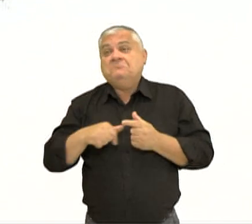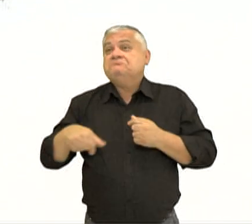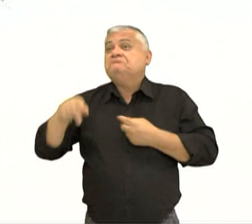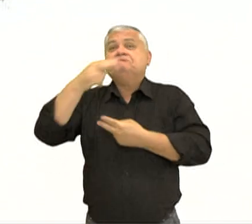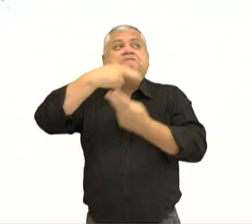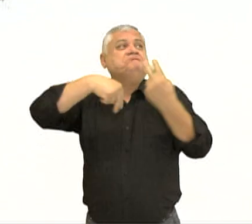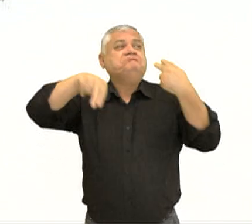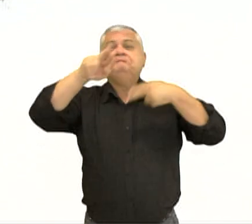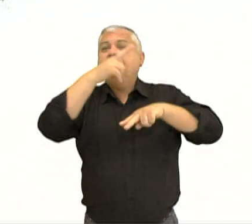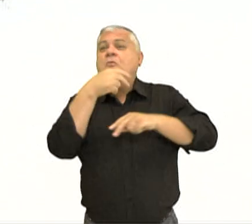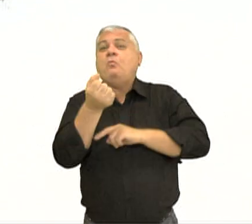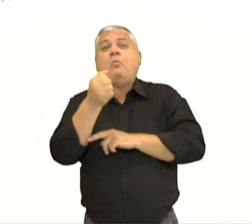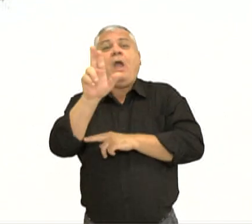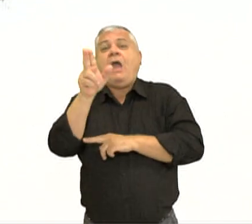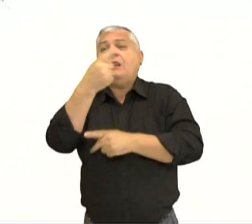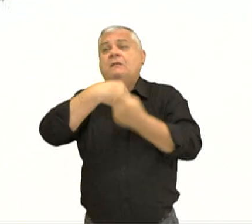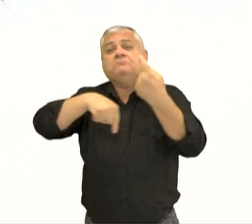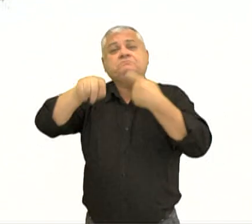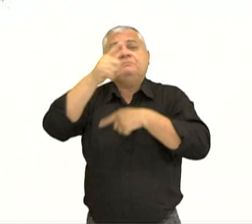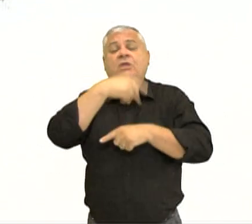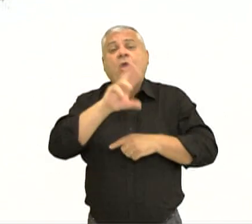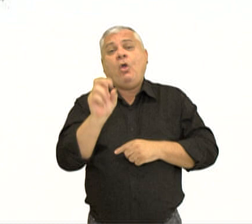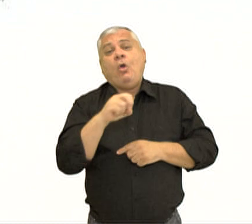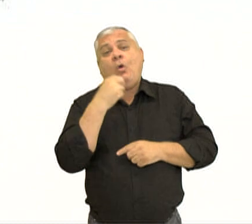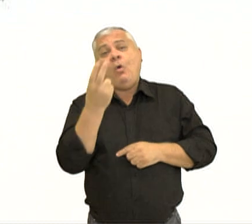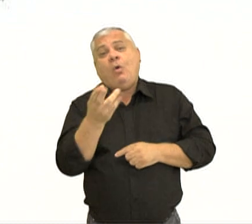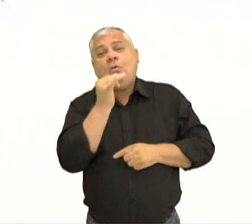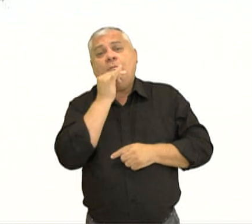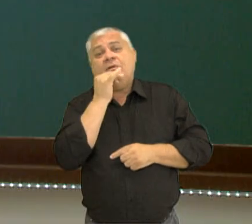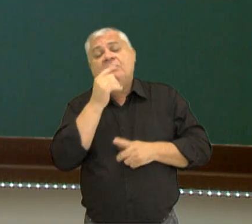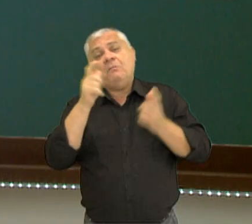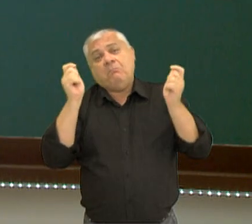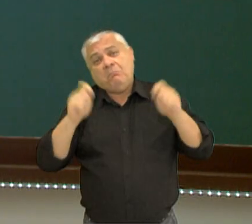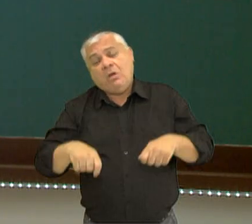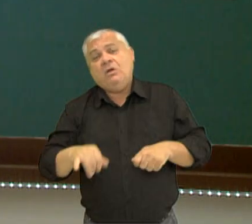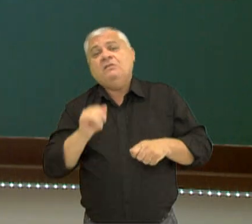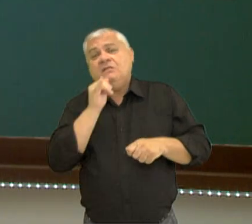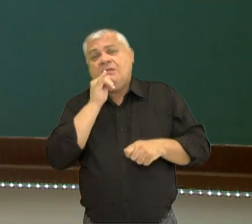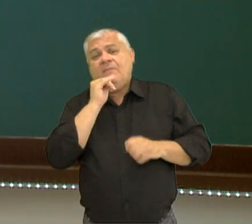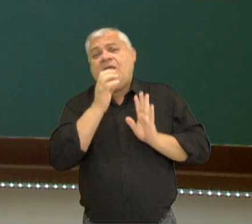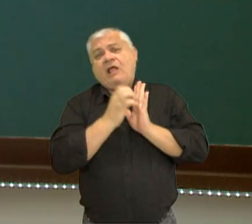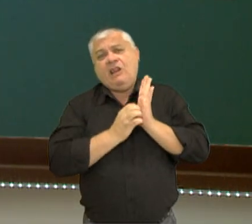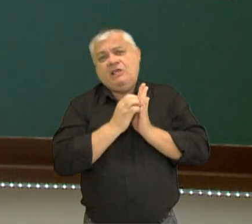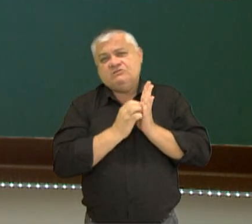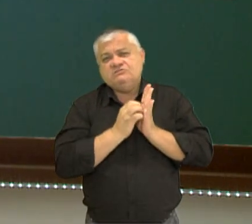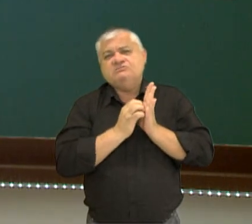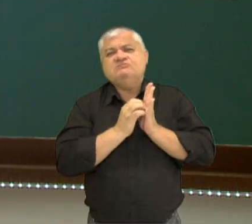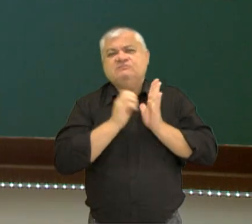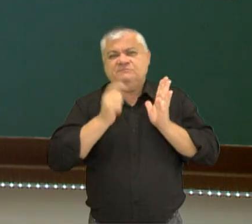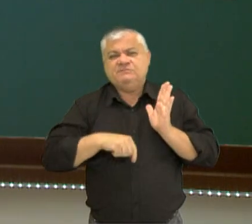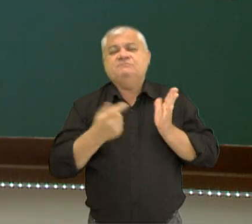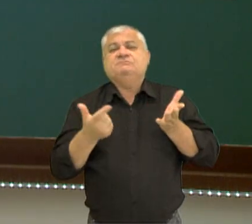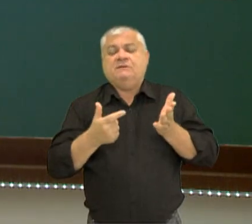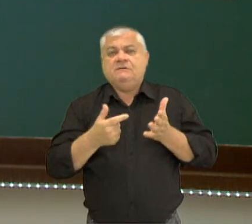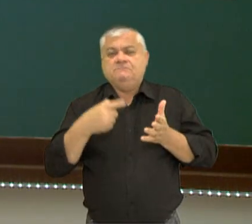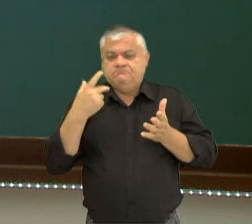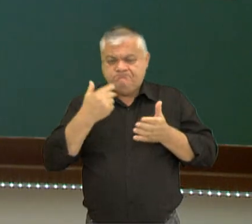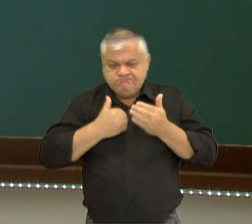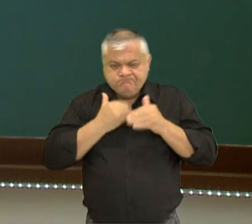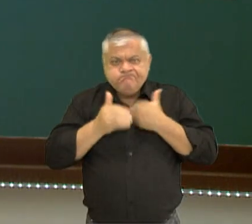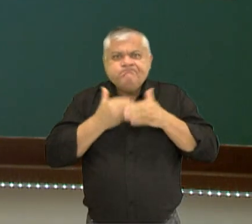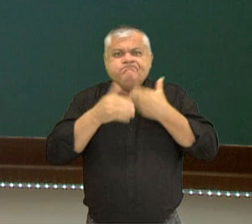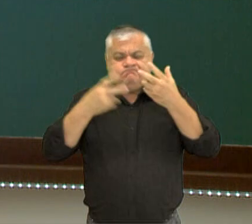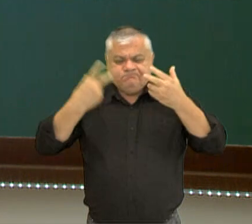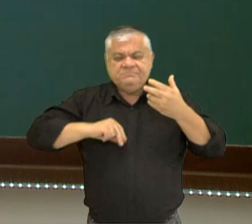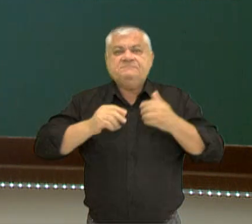que invadem o corpo da pessoa ou pode ser até algum fator alérgico que desencadeia a crise, tá?